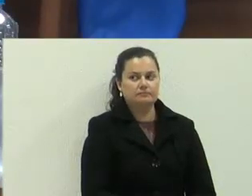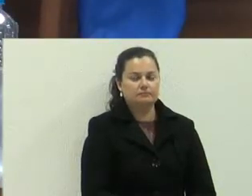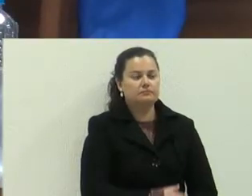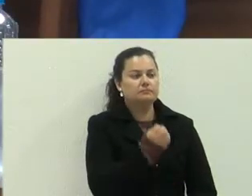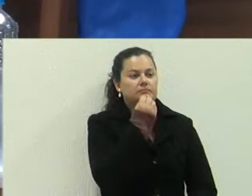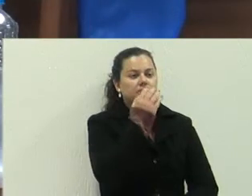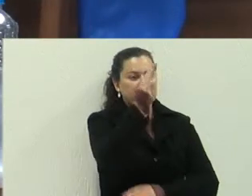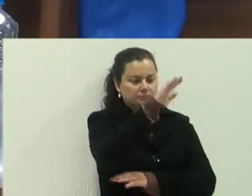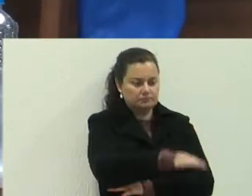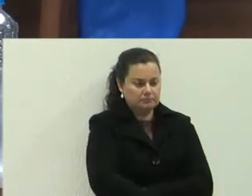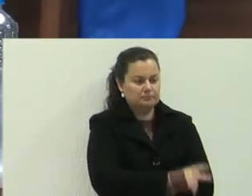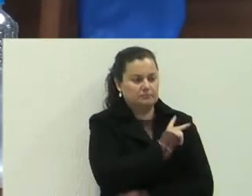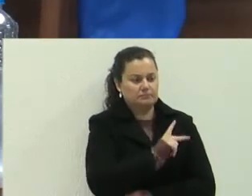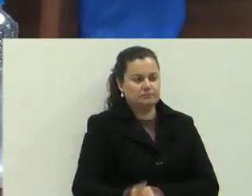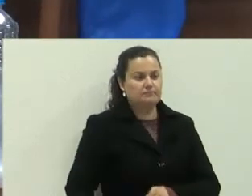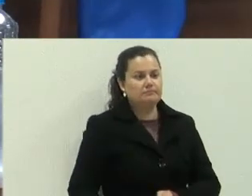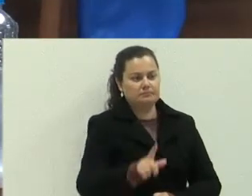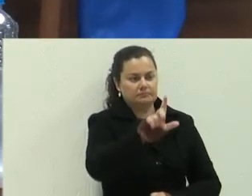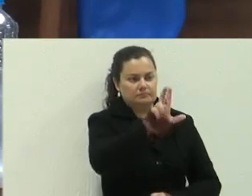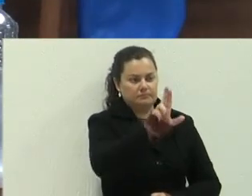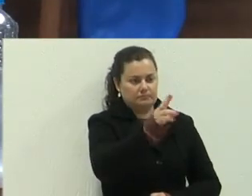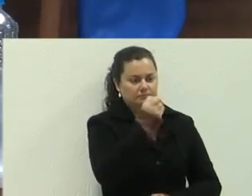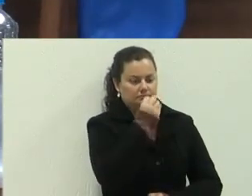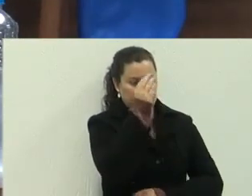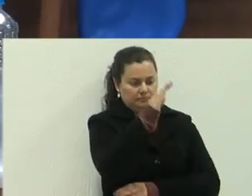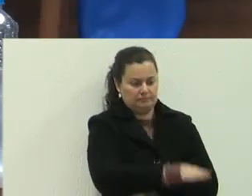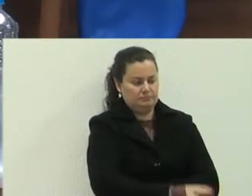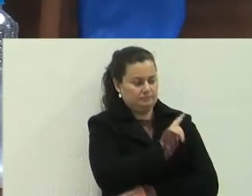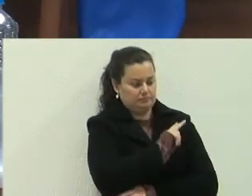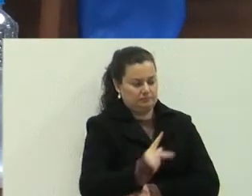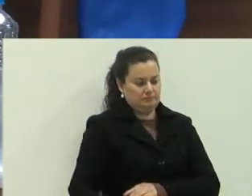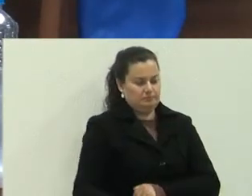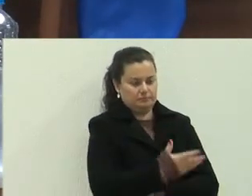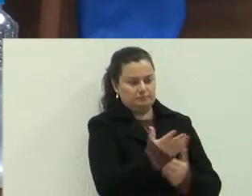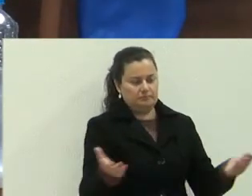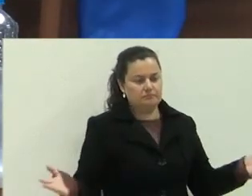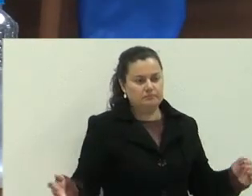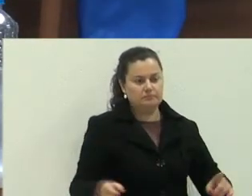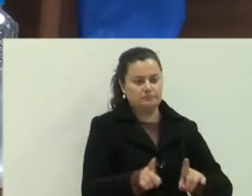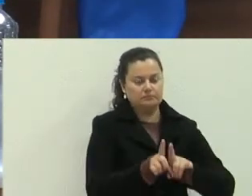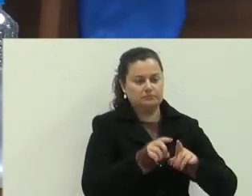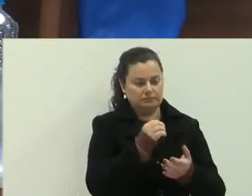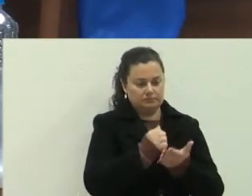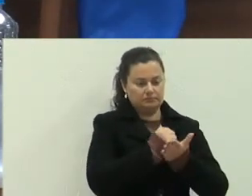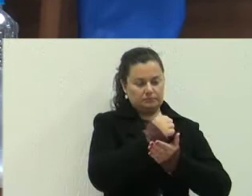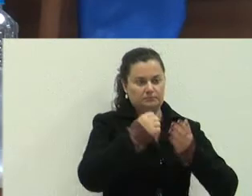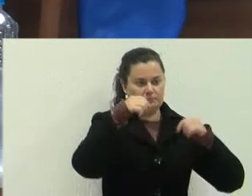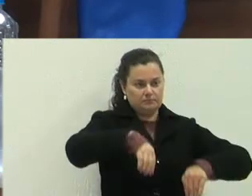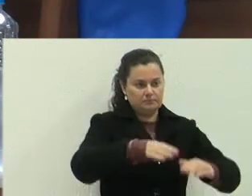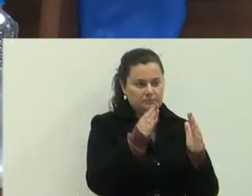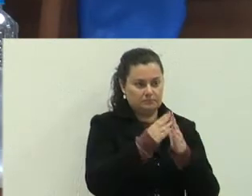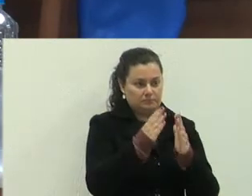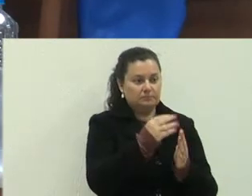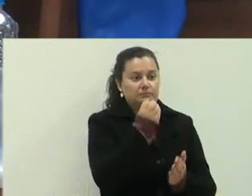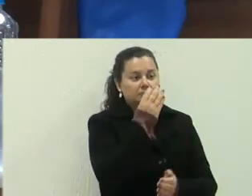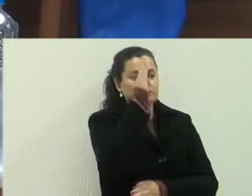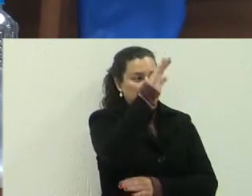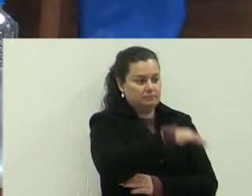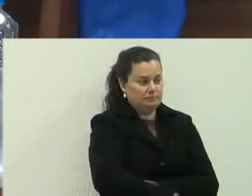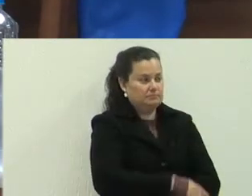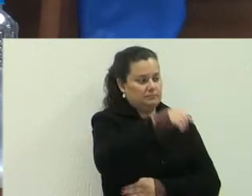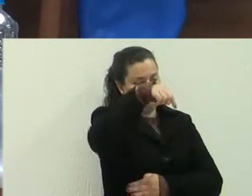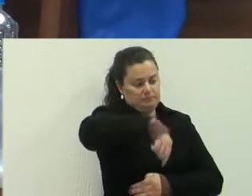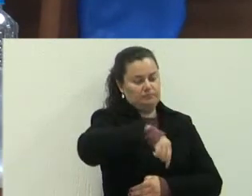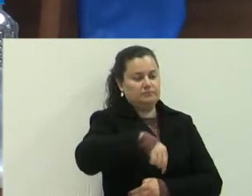Boa tarde, presidente Lubitencourt. Boa tarde, vereadores. Boa tarde, funcionários da casa. Boa tarde a todos que estão em